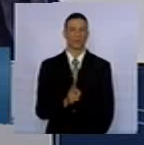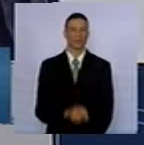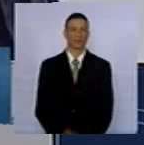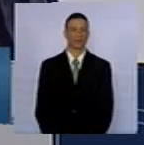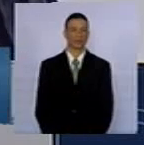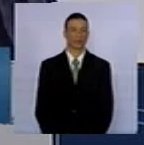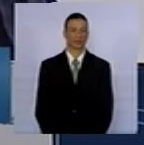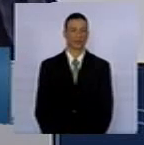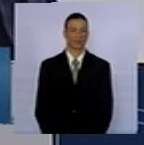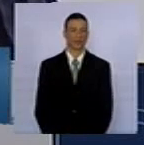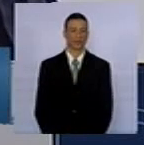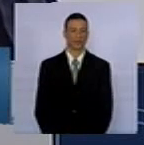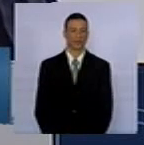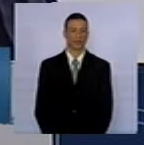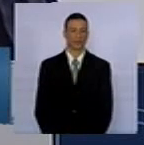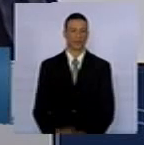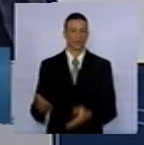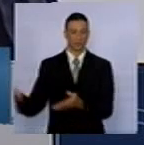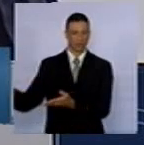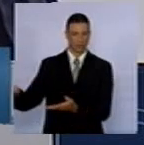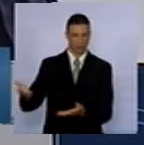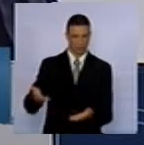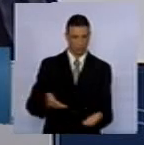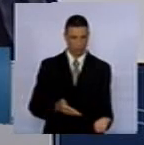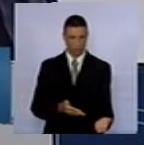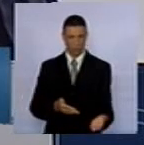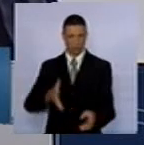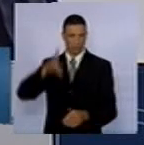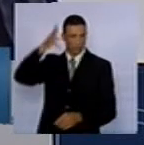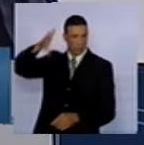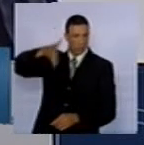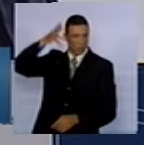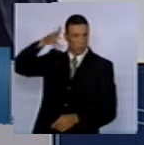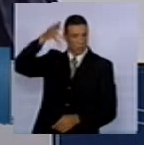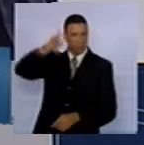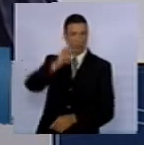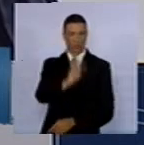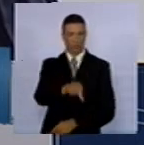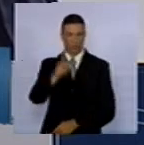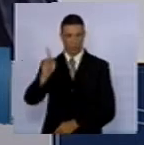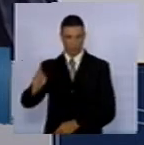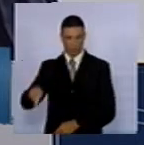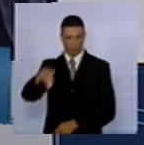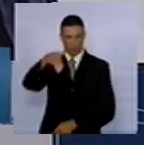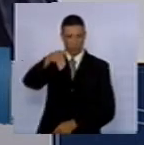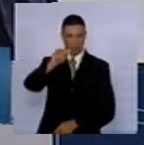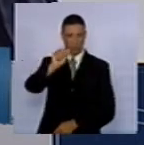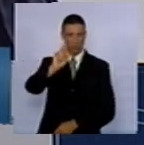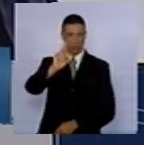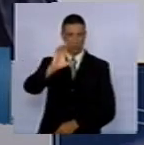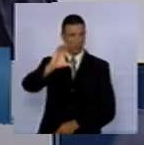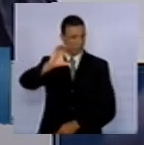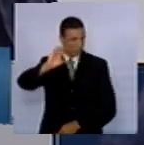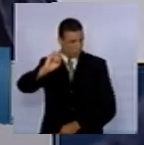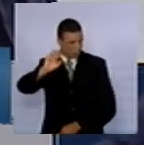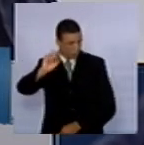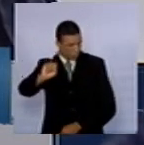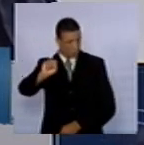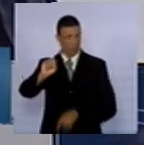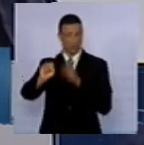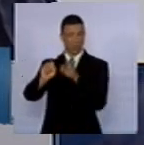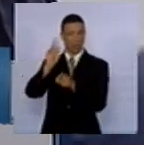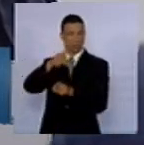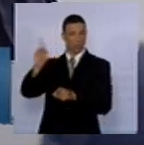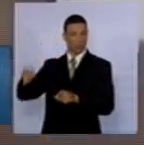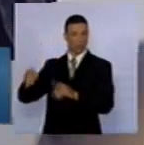eu convido agora assumir a tribuna o professor Marcos Dantas que é professor titular da escola de